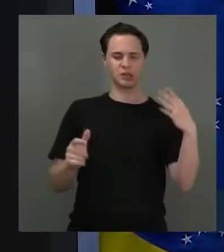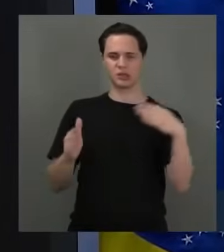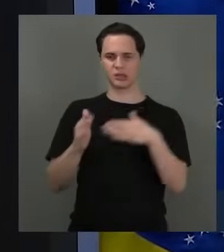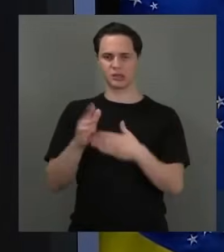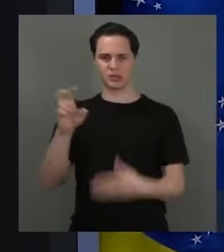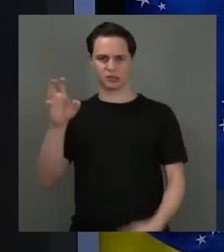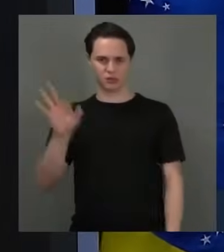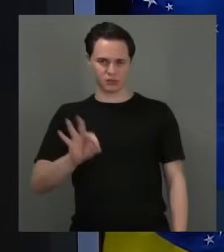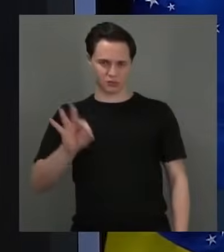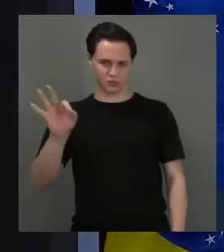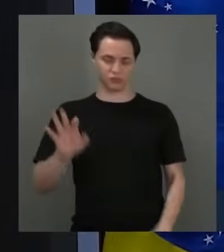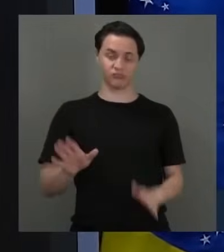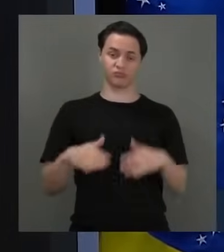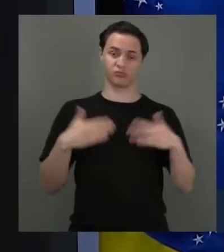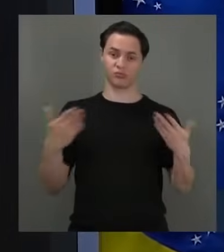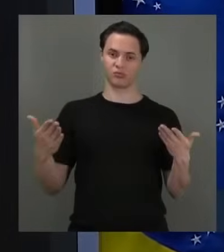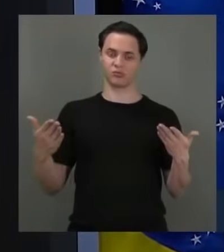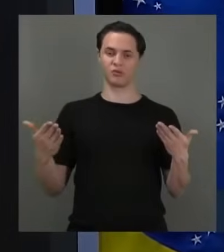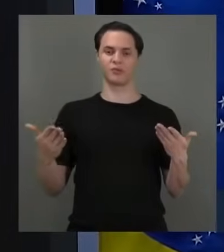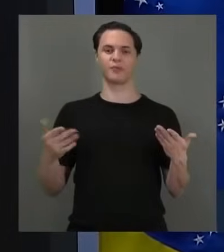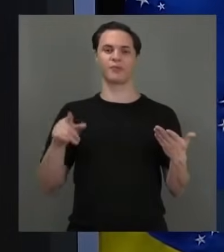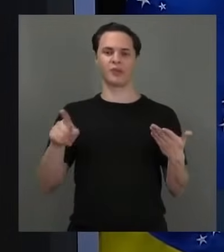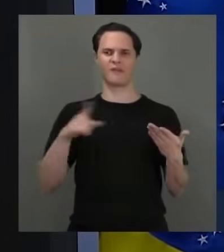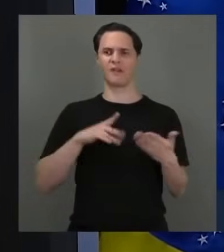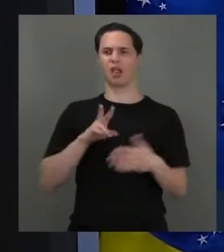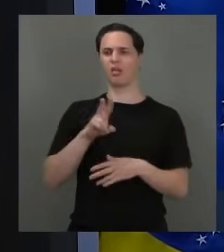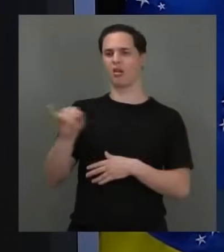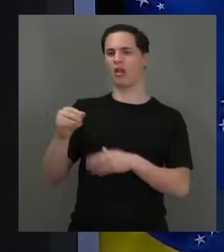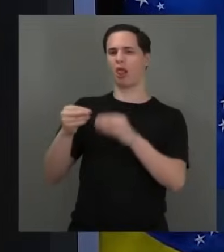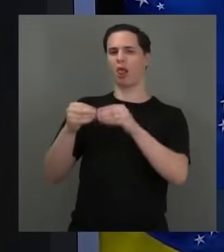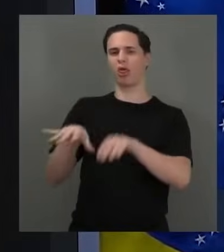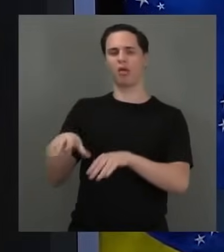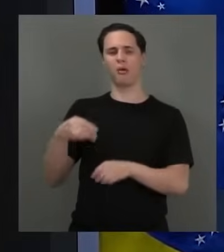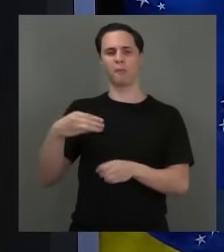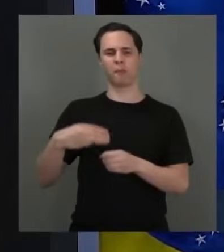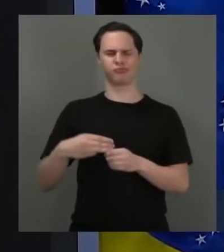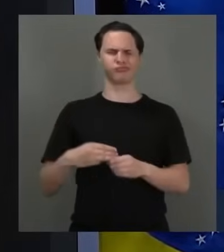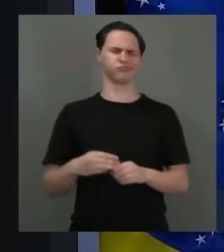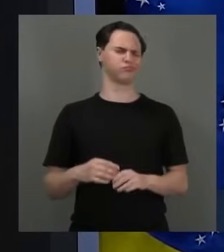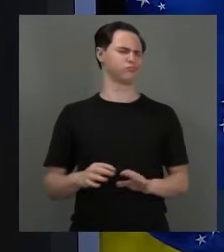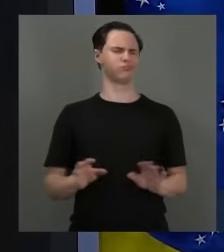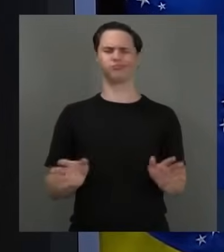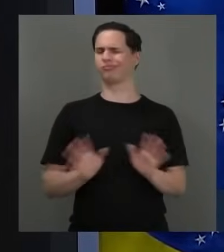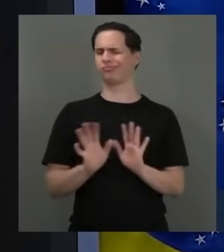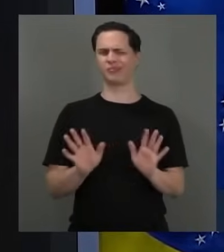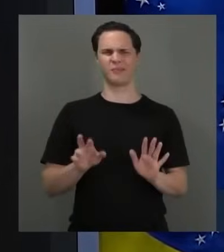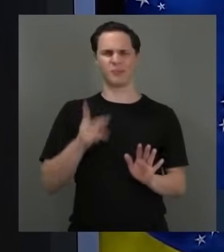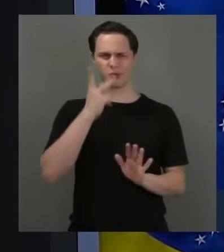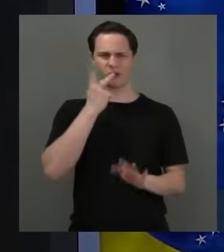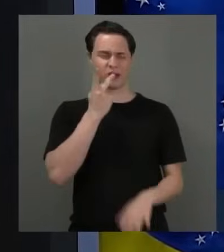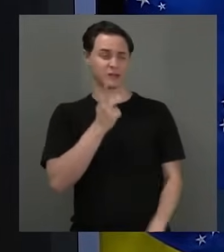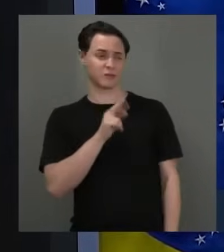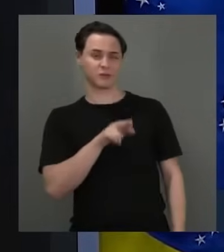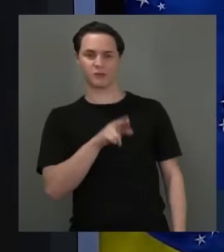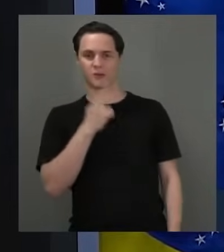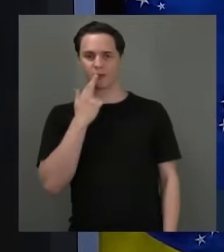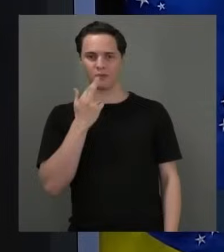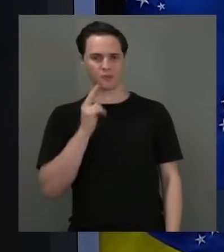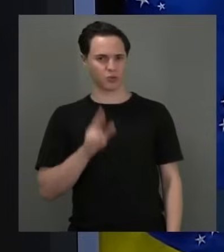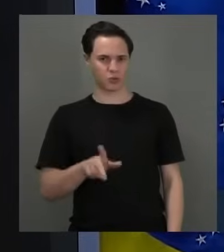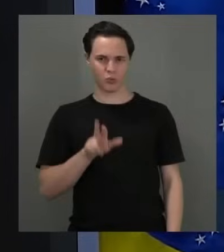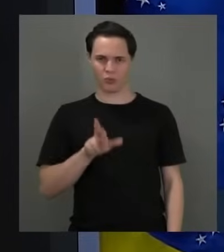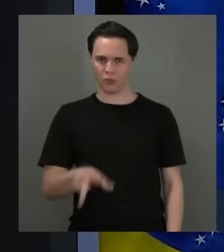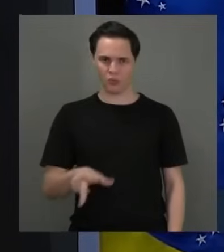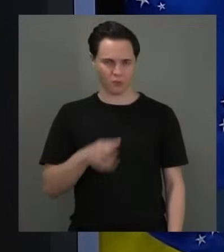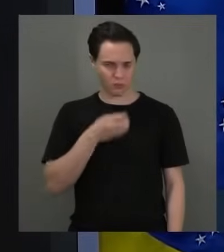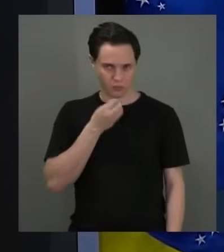proposto agora, que isso aí, sem dúvida nenhuma, vai onerar os nossos municípios e isso não é bom para ninguém também. Ou